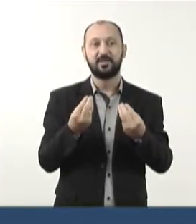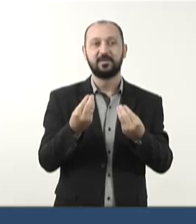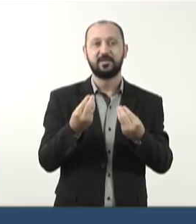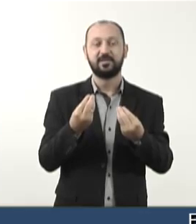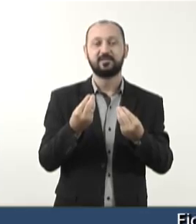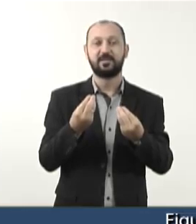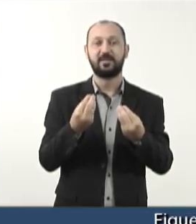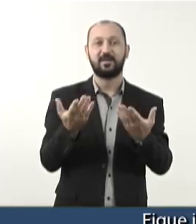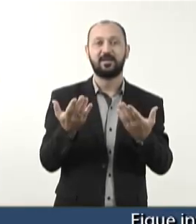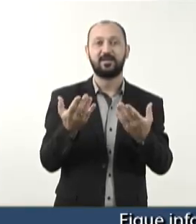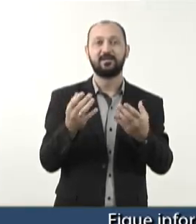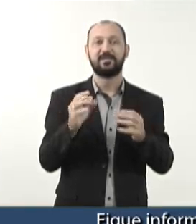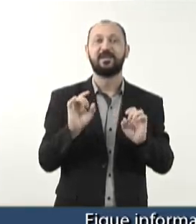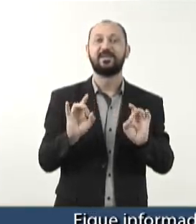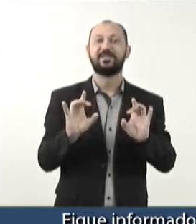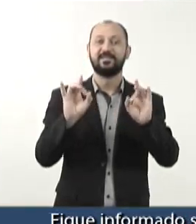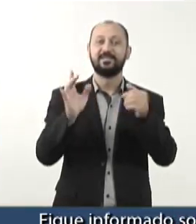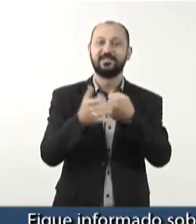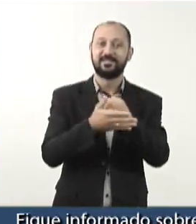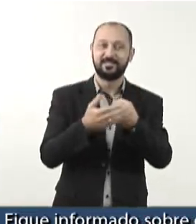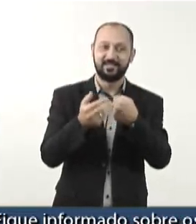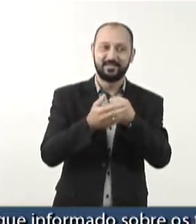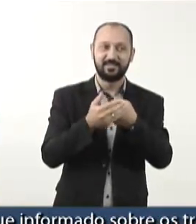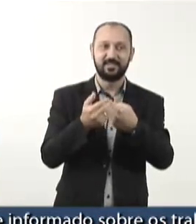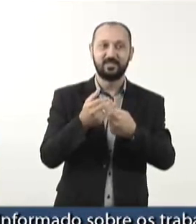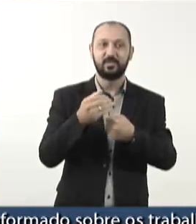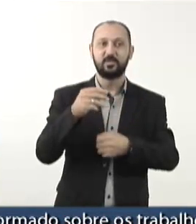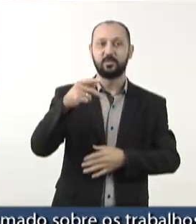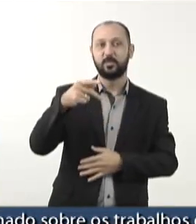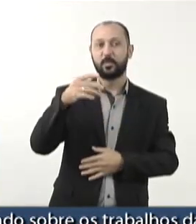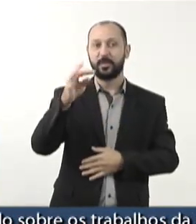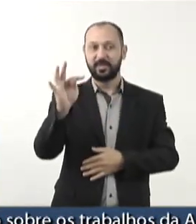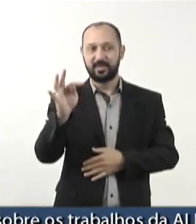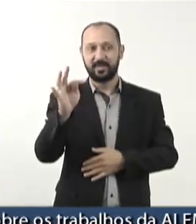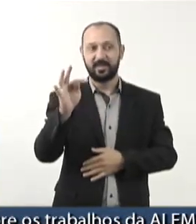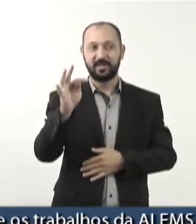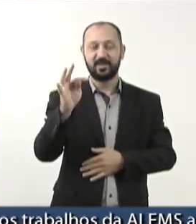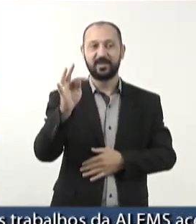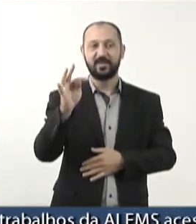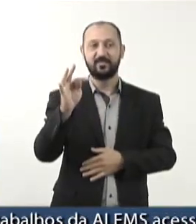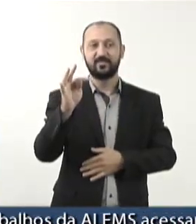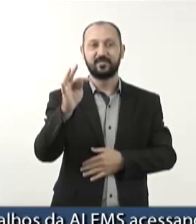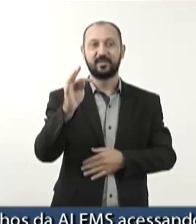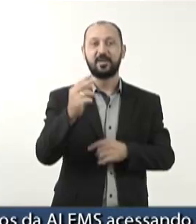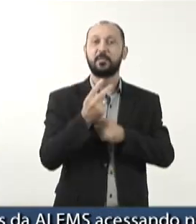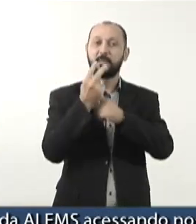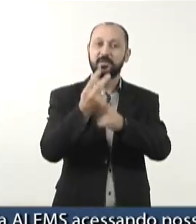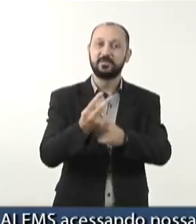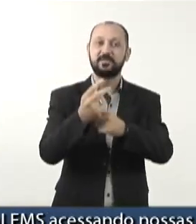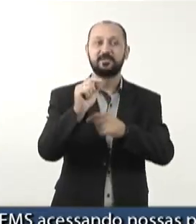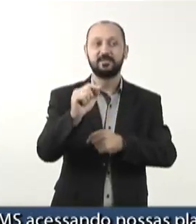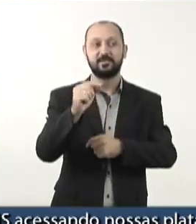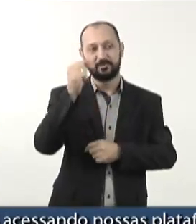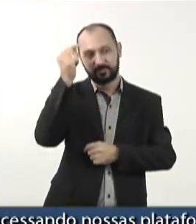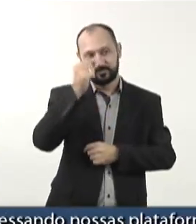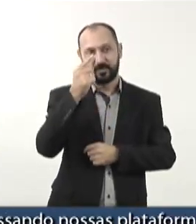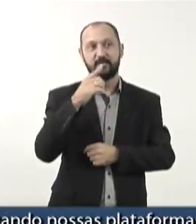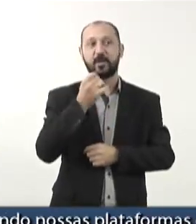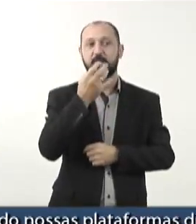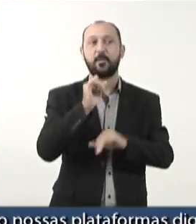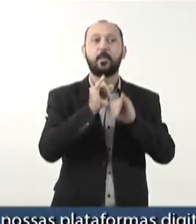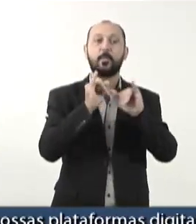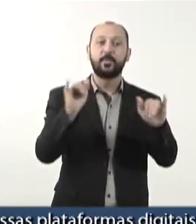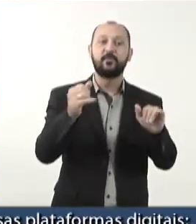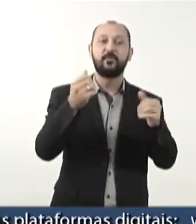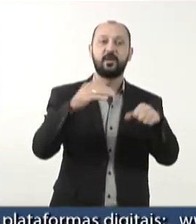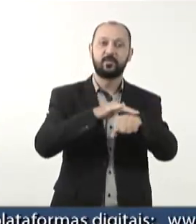a gentileza, a cortesia do PT, passando a palavra para o seu Zé Teixeira. Ele me disse que tem boas